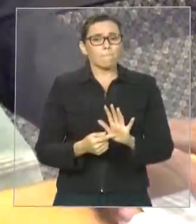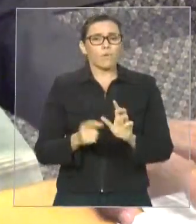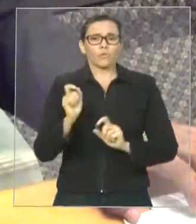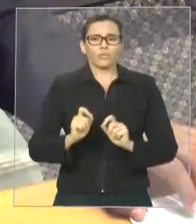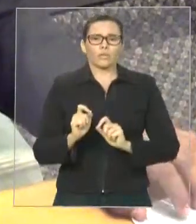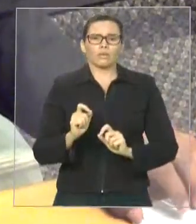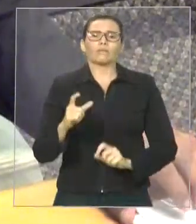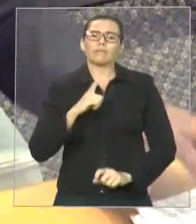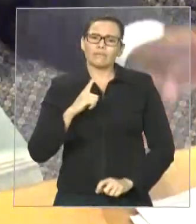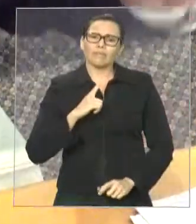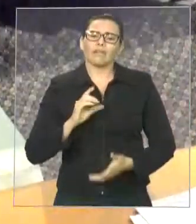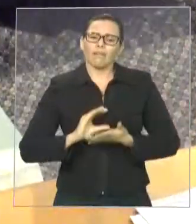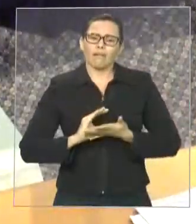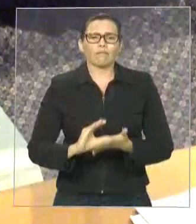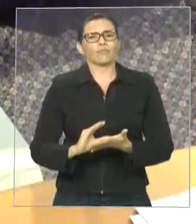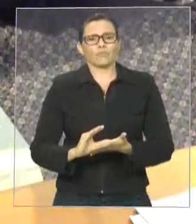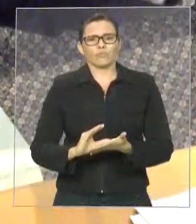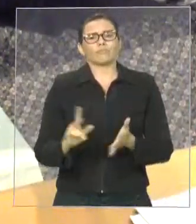deputado Edivaldo